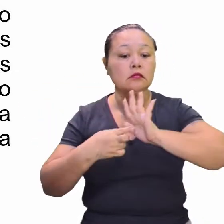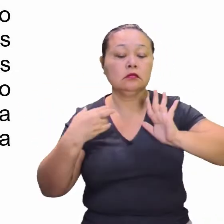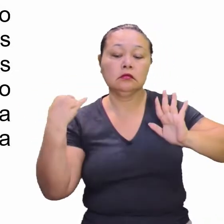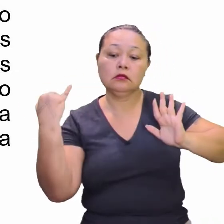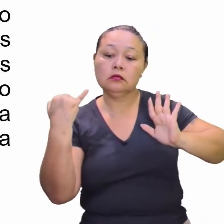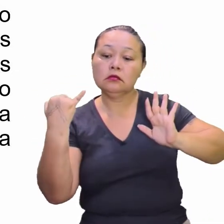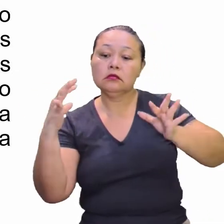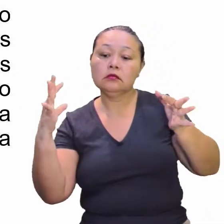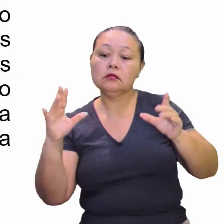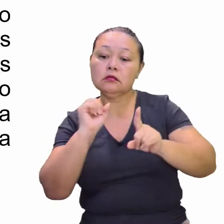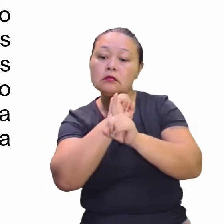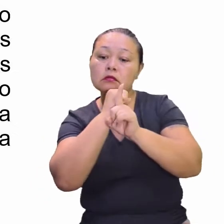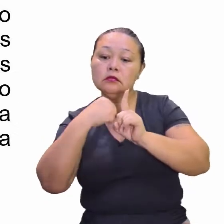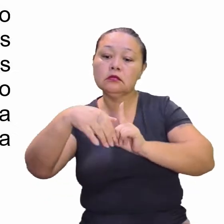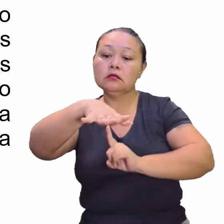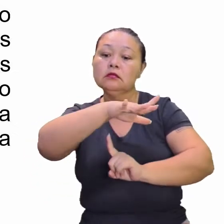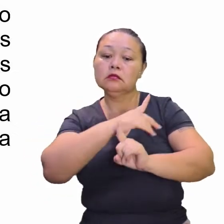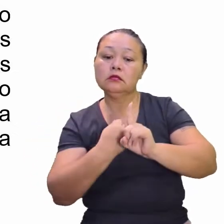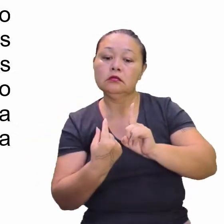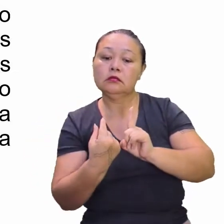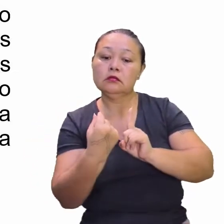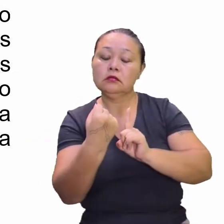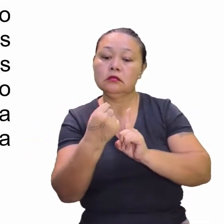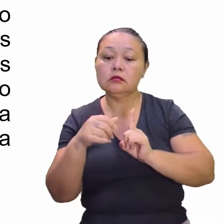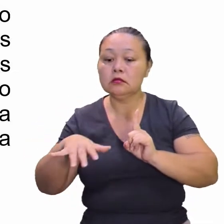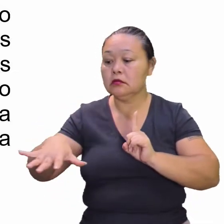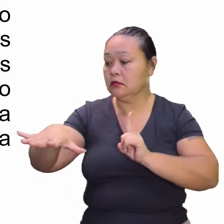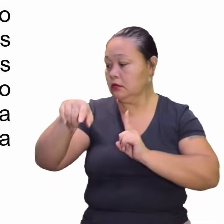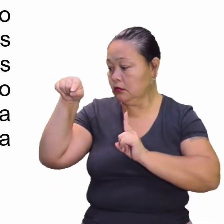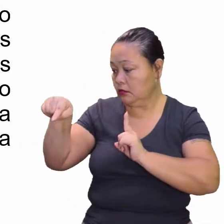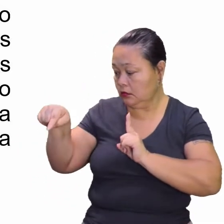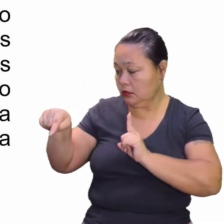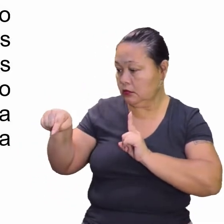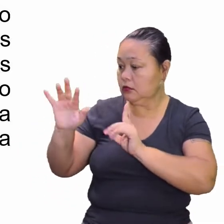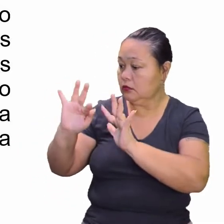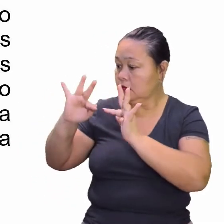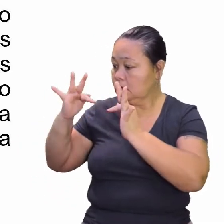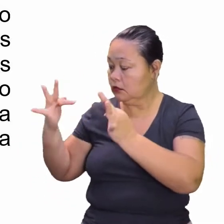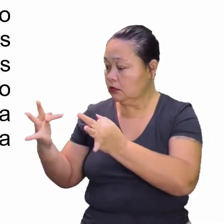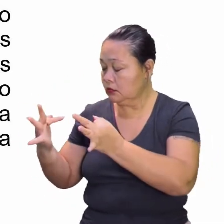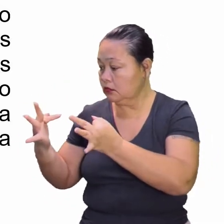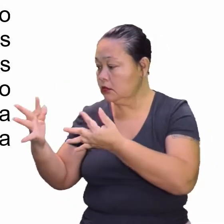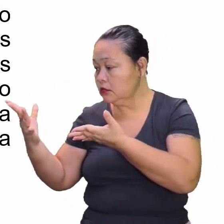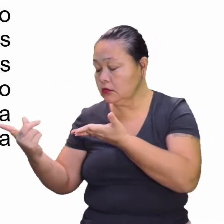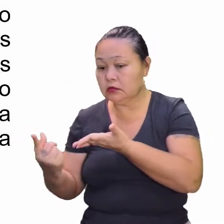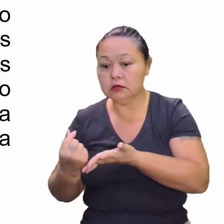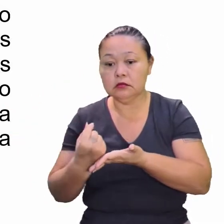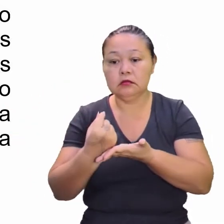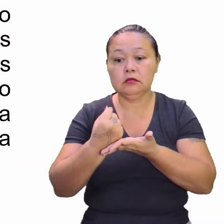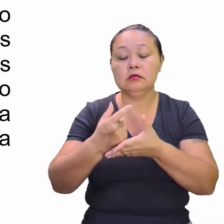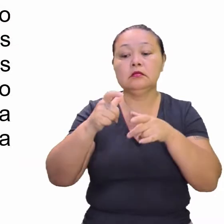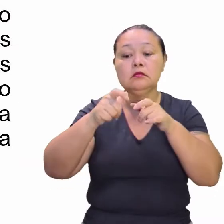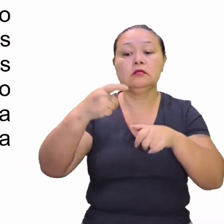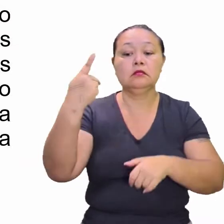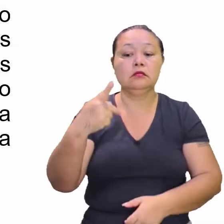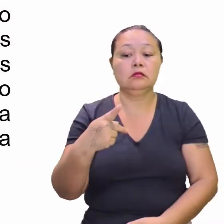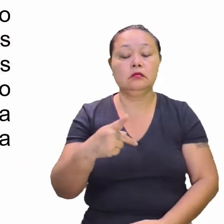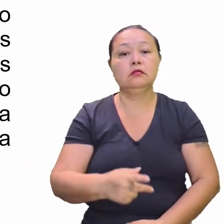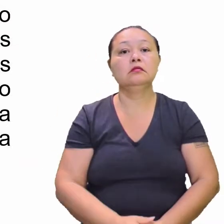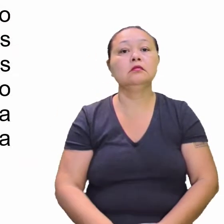demonstrando a importância socioeconômica deste setor para a economia